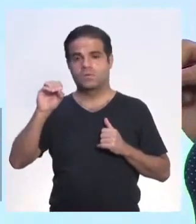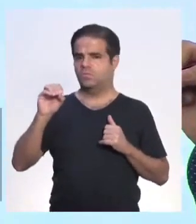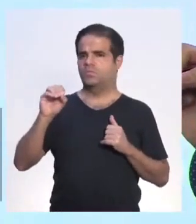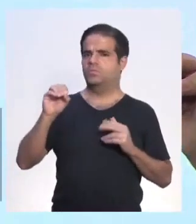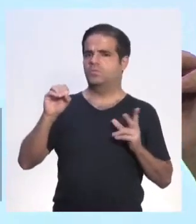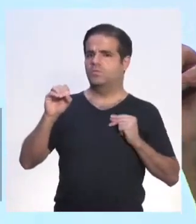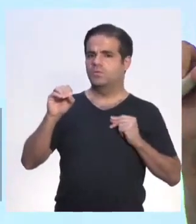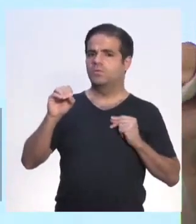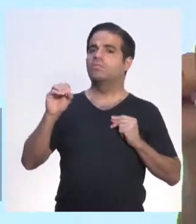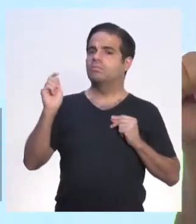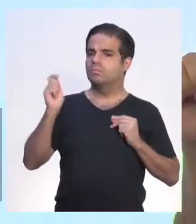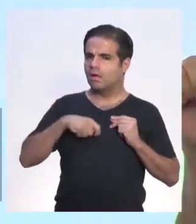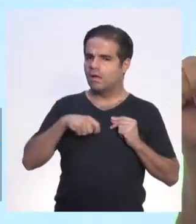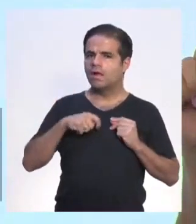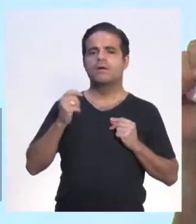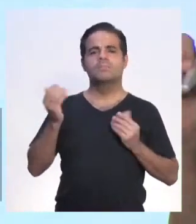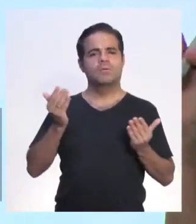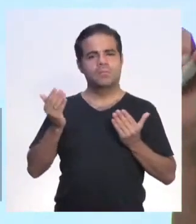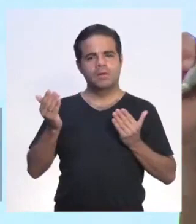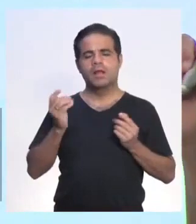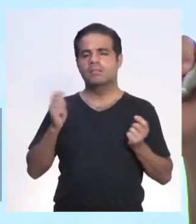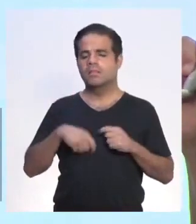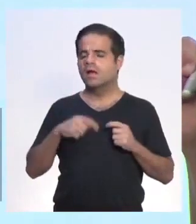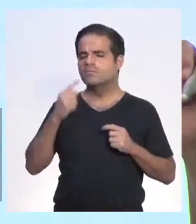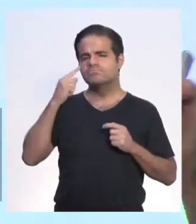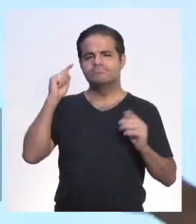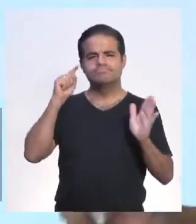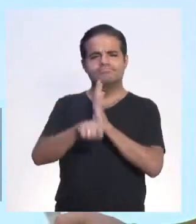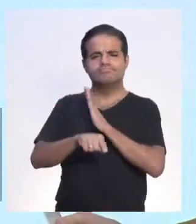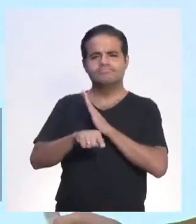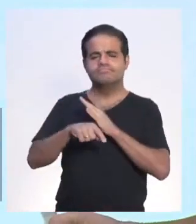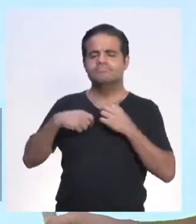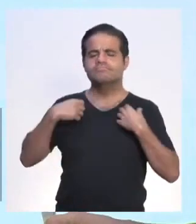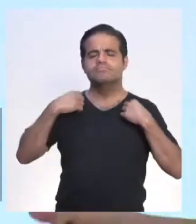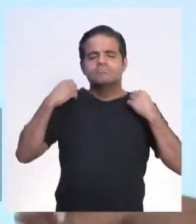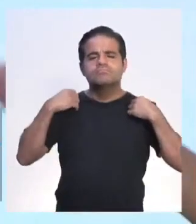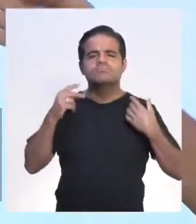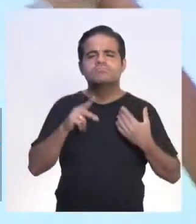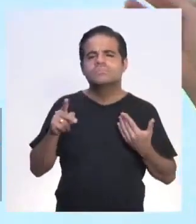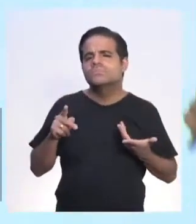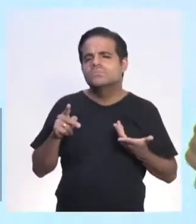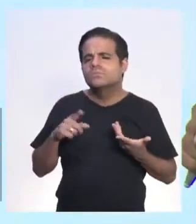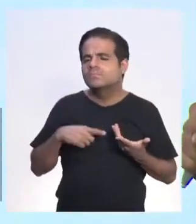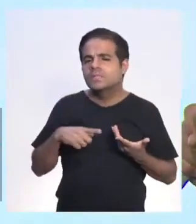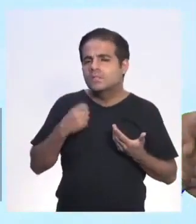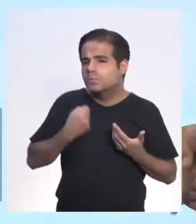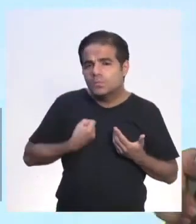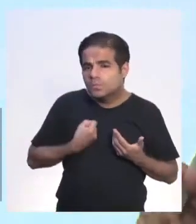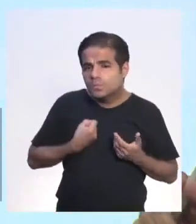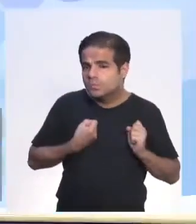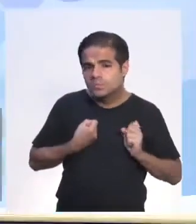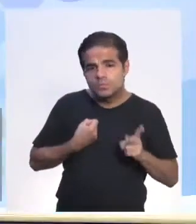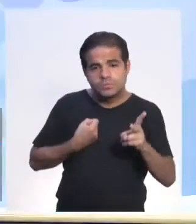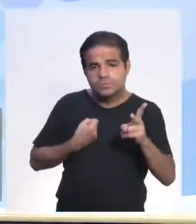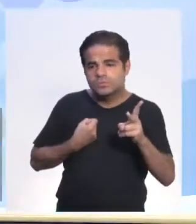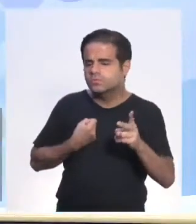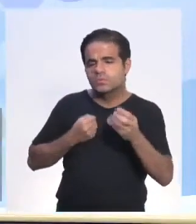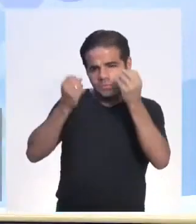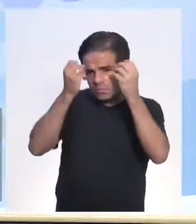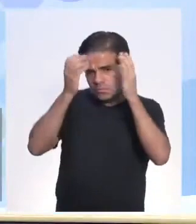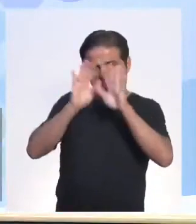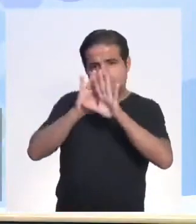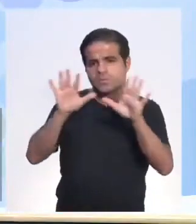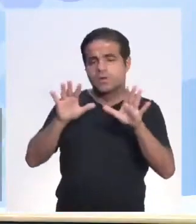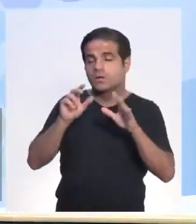Opa, dá para comparar. Aí você pode perguntar, professora, mas ainda tem um número. Não